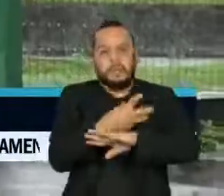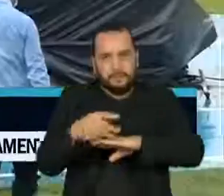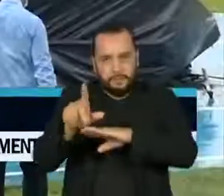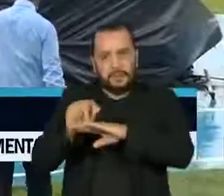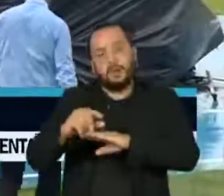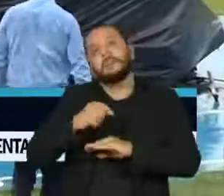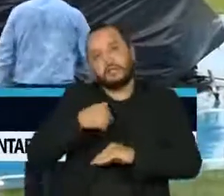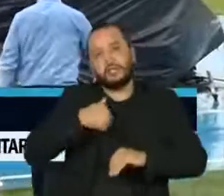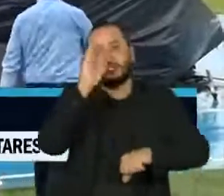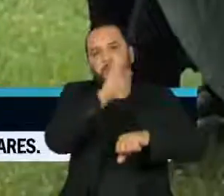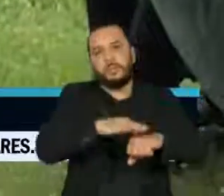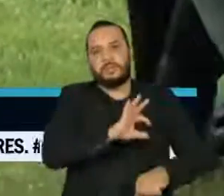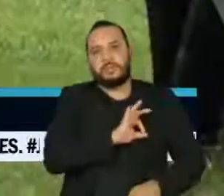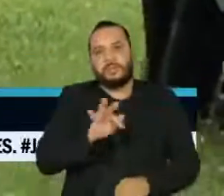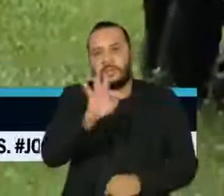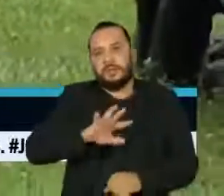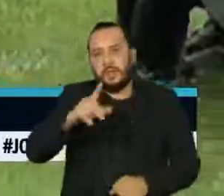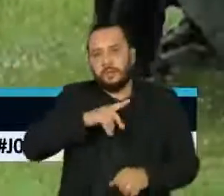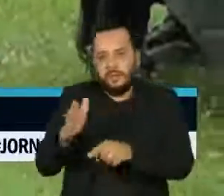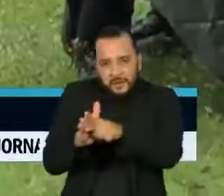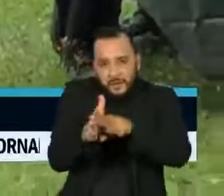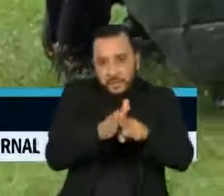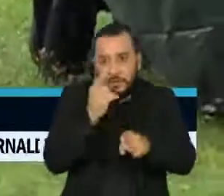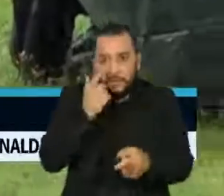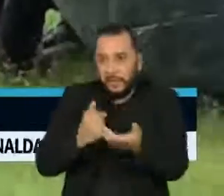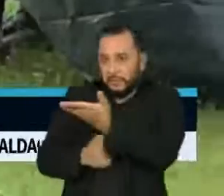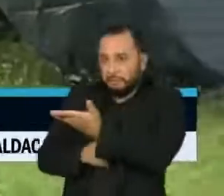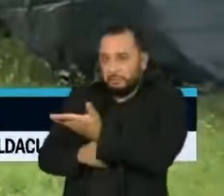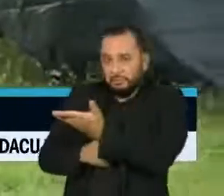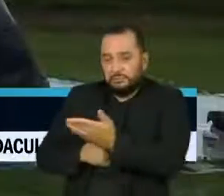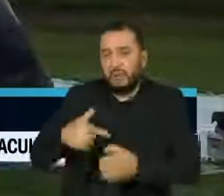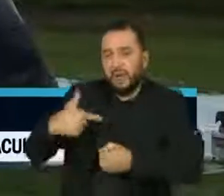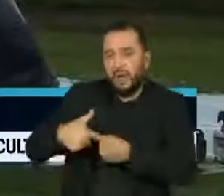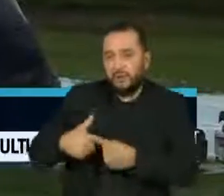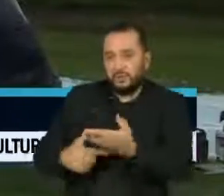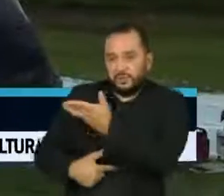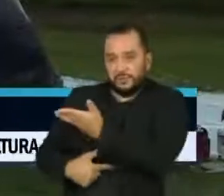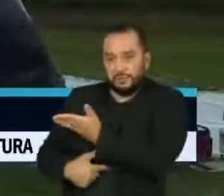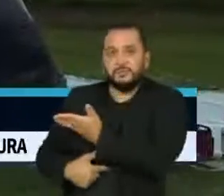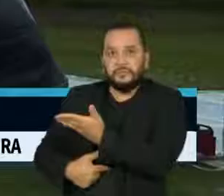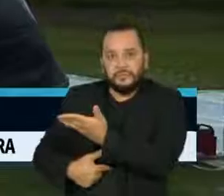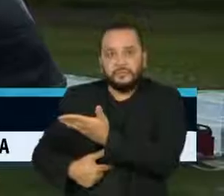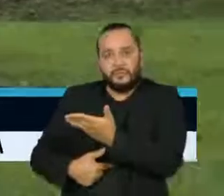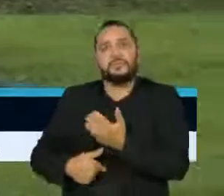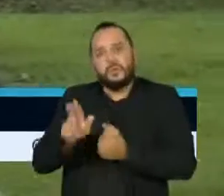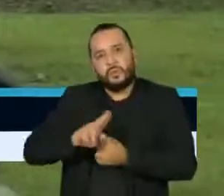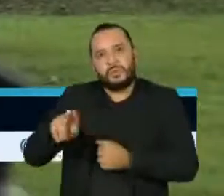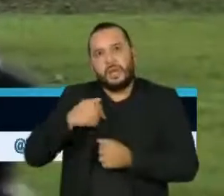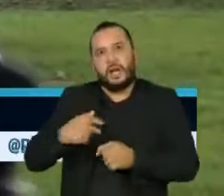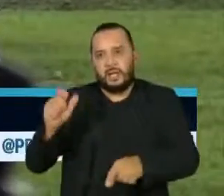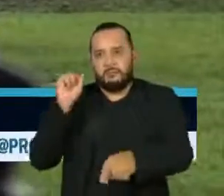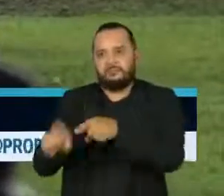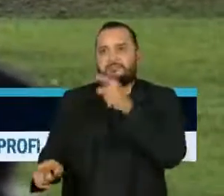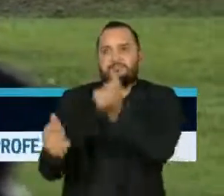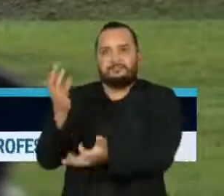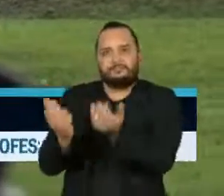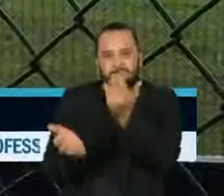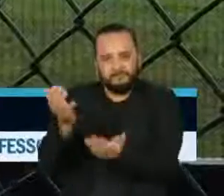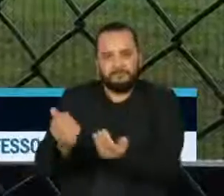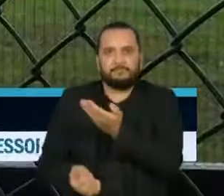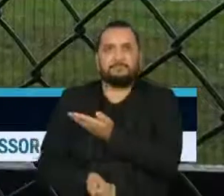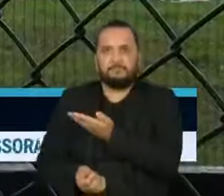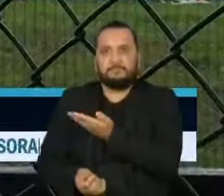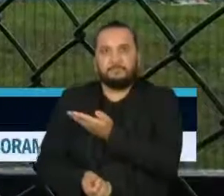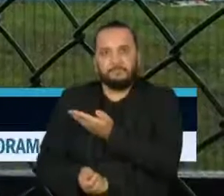enviou peritos ao local, que encontraram um galão de combustível que pode ter sido utilizado pelos bandidos no